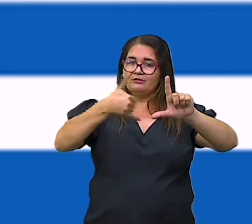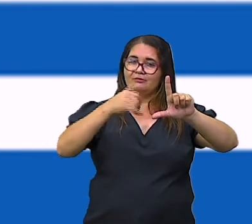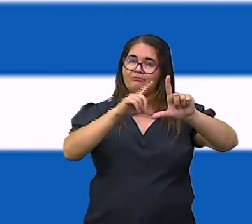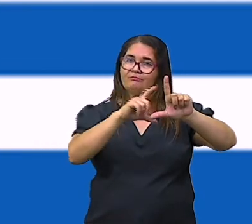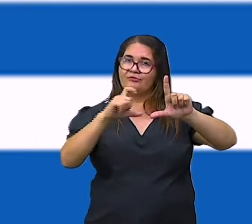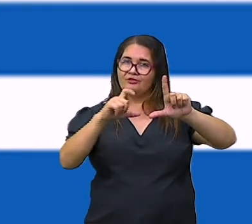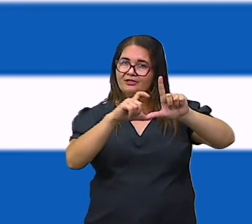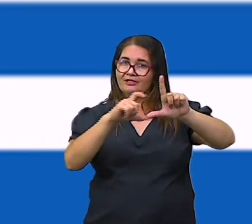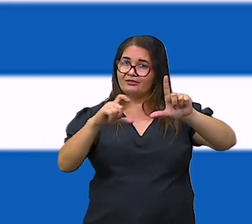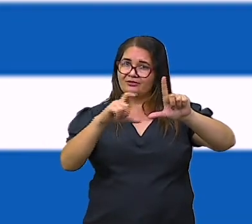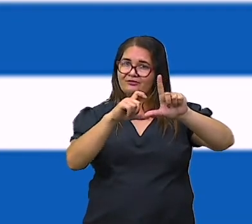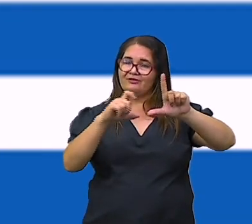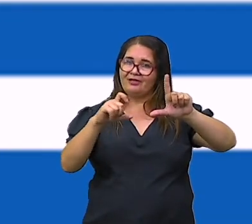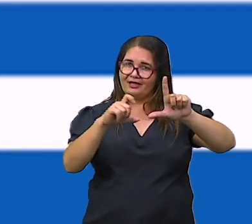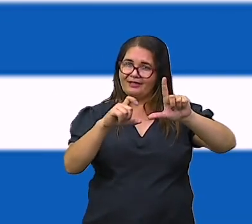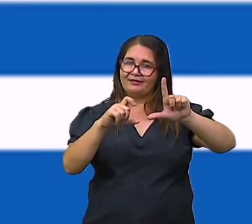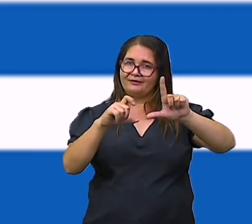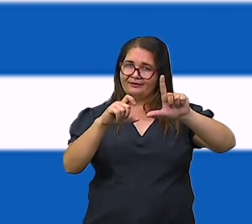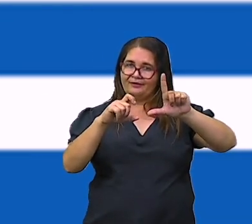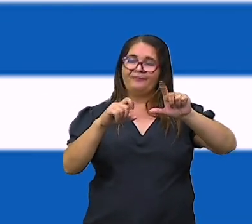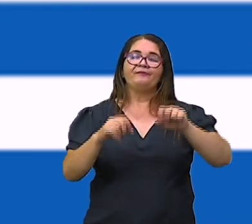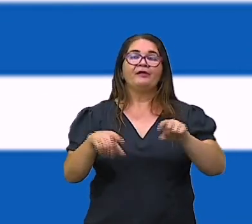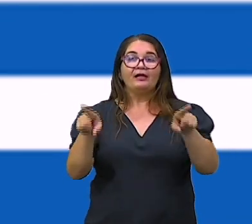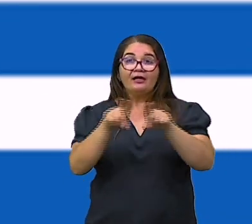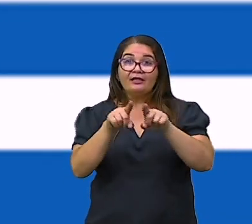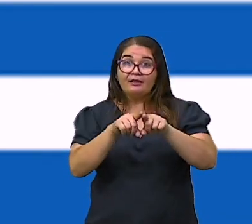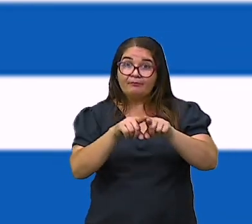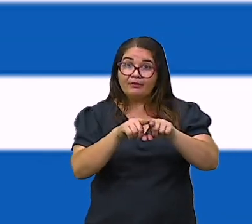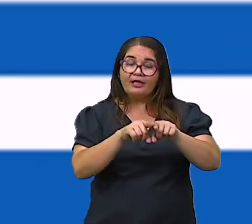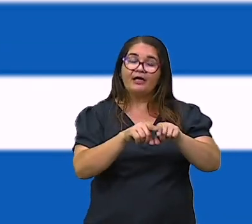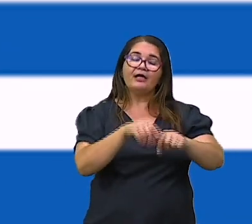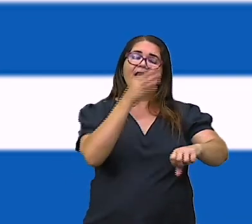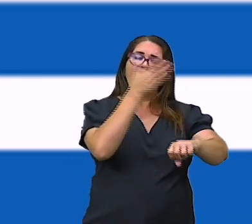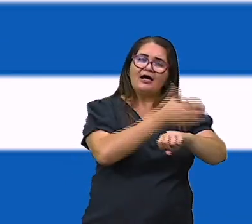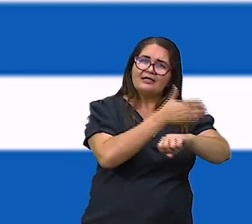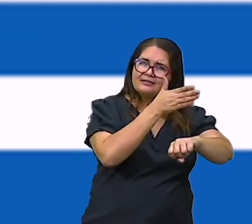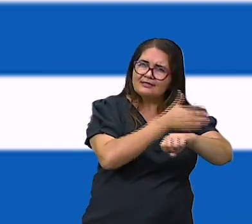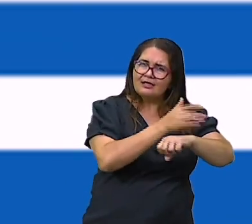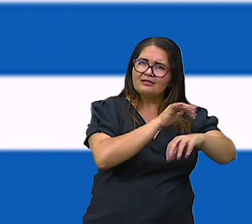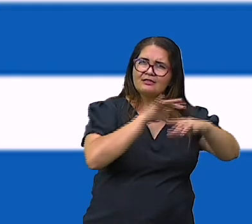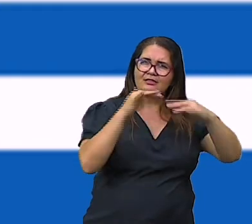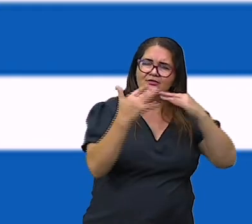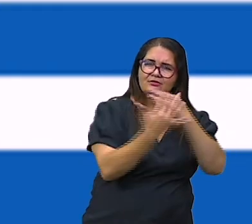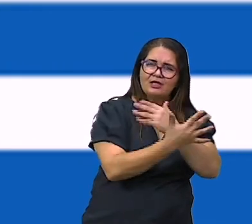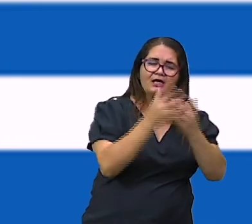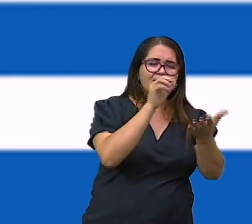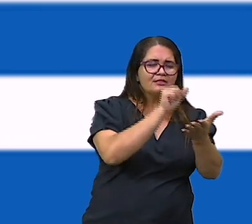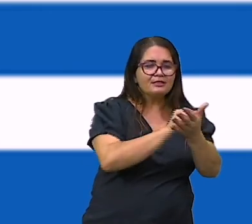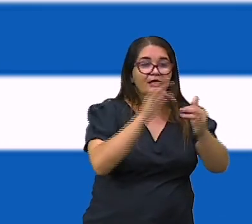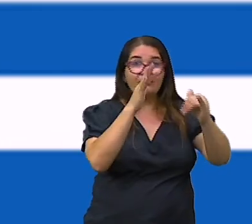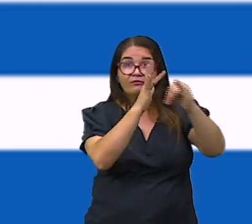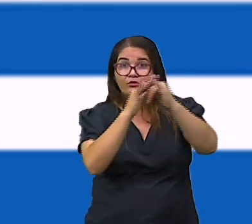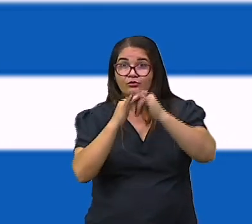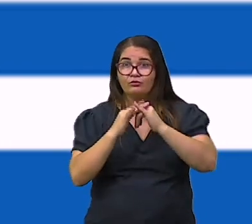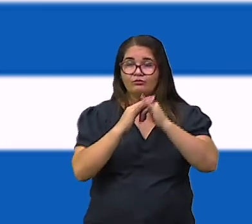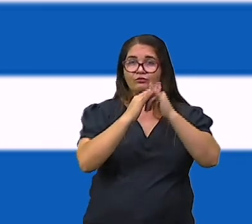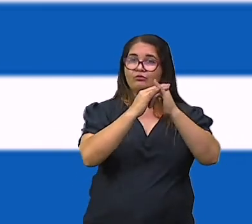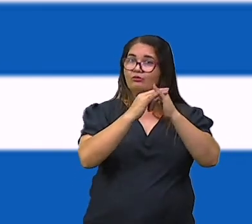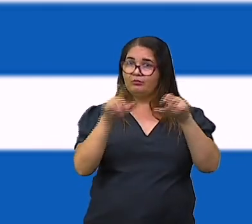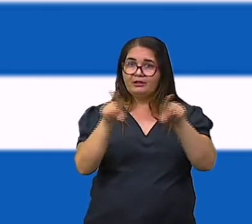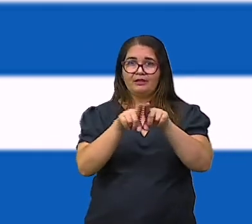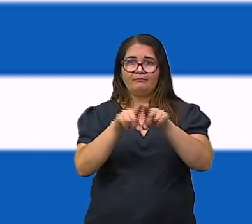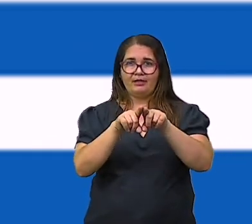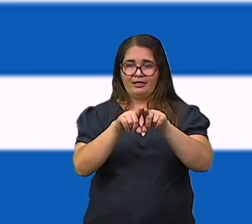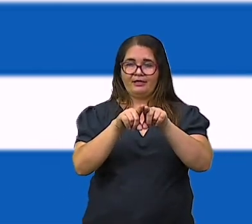Esparta abriram mão de suas diferenças e uniram-se para lutar contra o inimigo em comum,